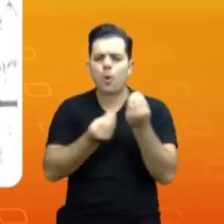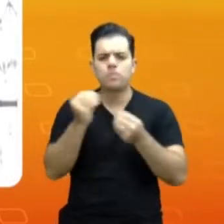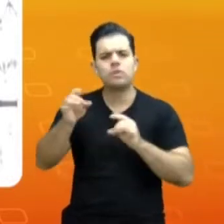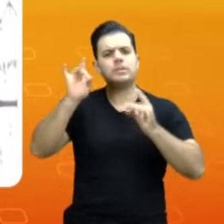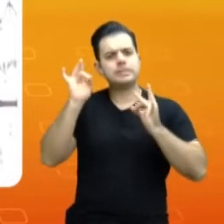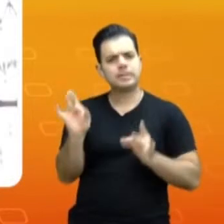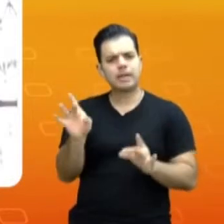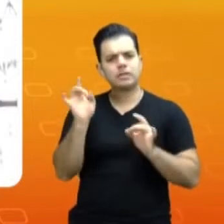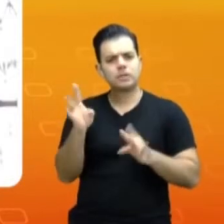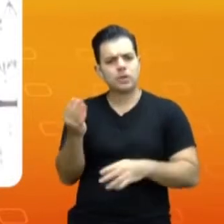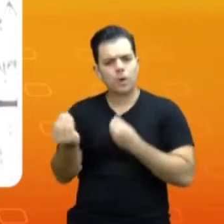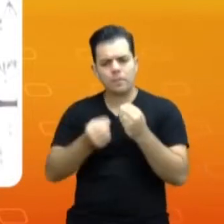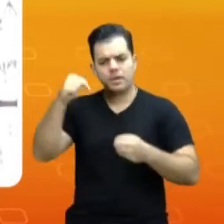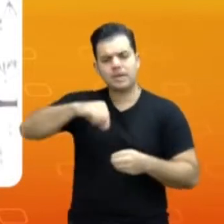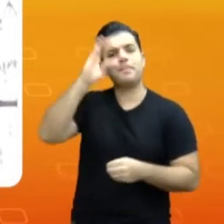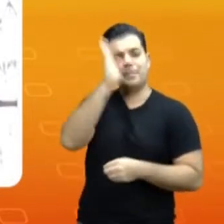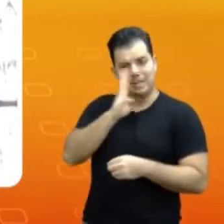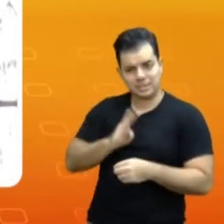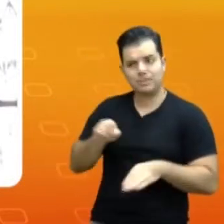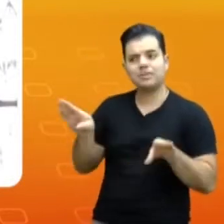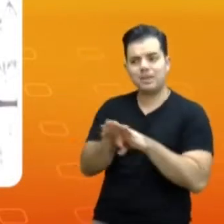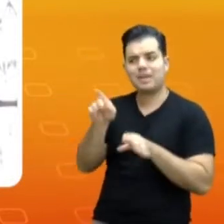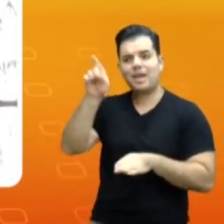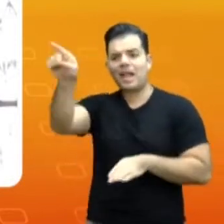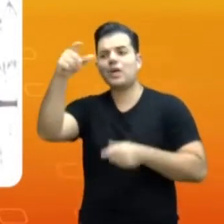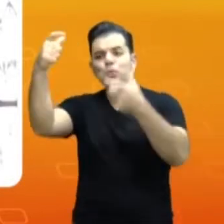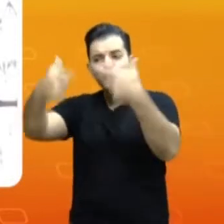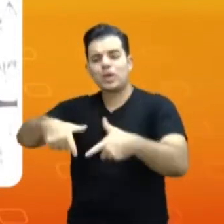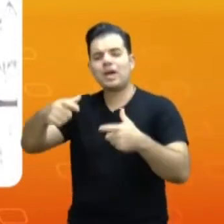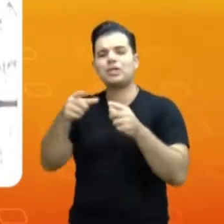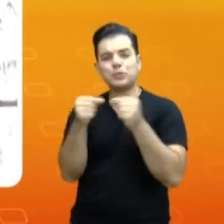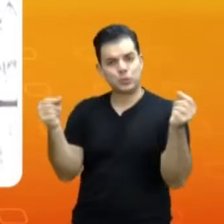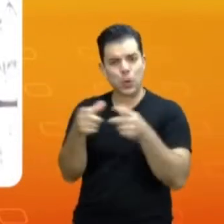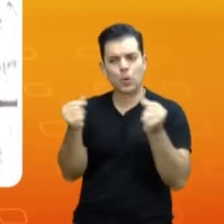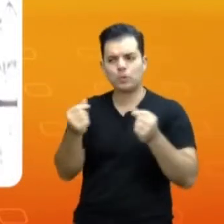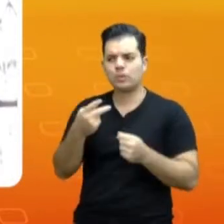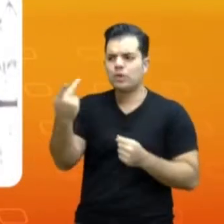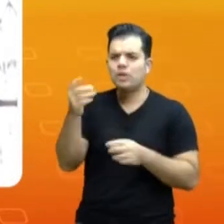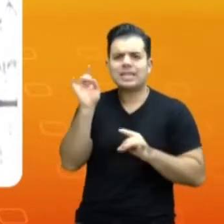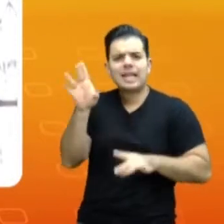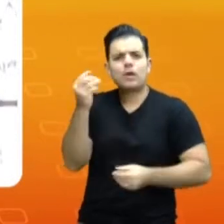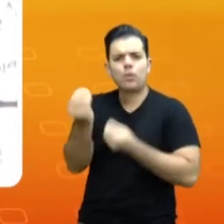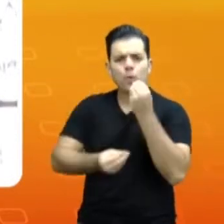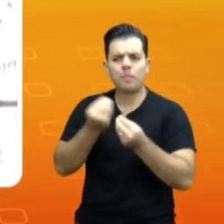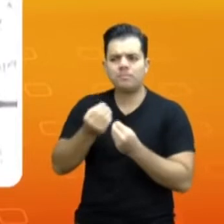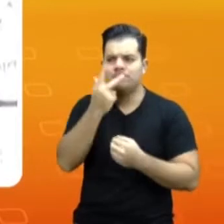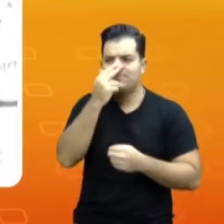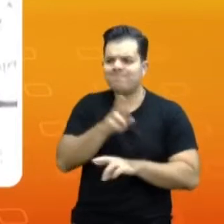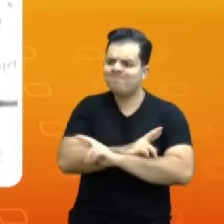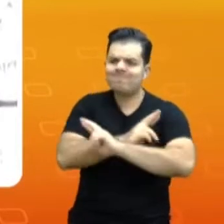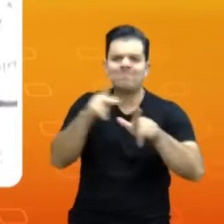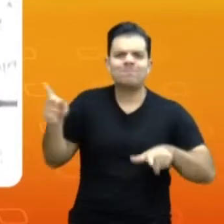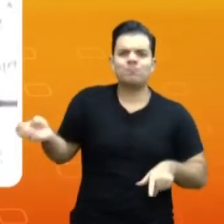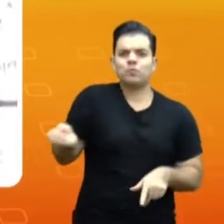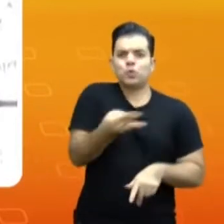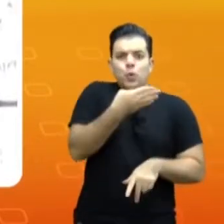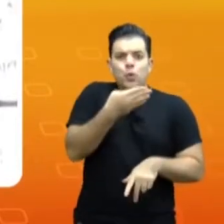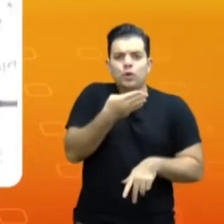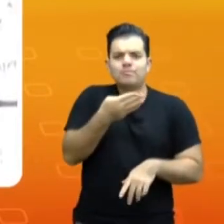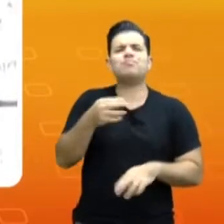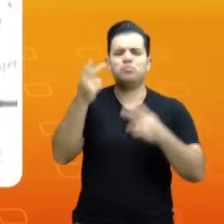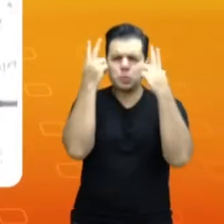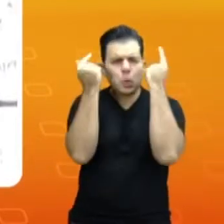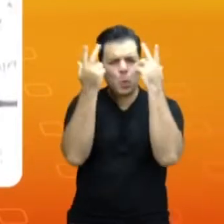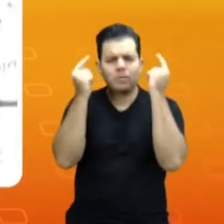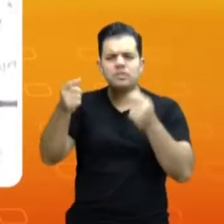né? O braço técnico aqui no Brasil e o braço técnico lá em Tóquio? Porque é uma coisa um pouco inédita, né? Normalmente, como vocês